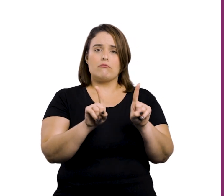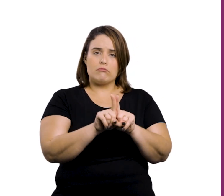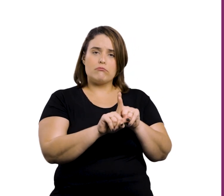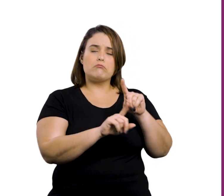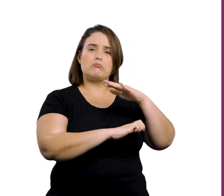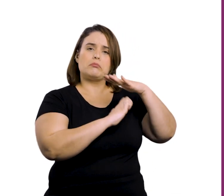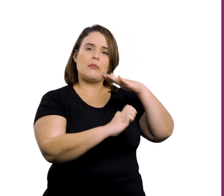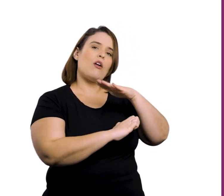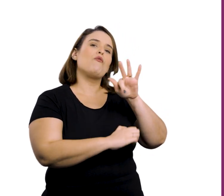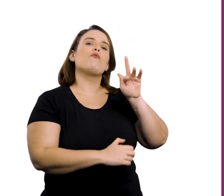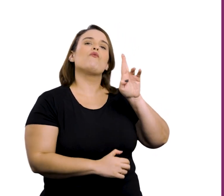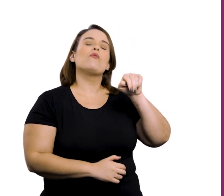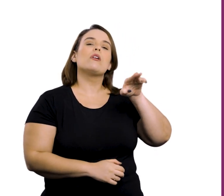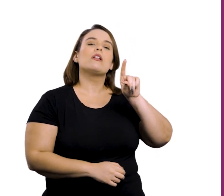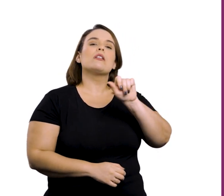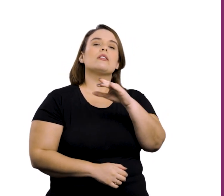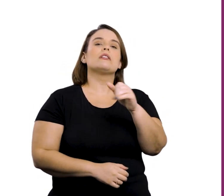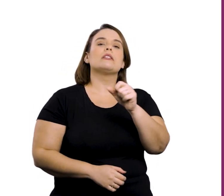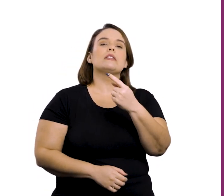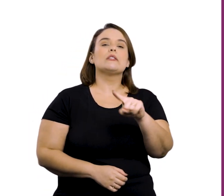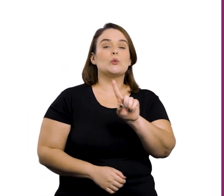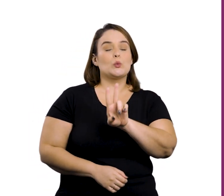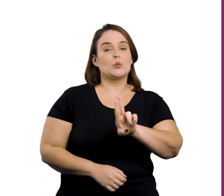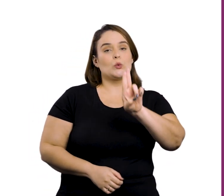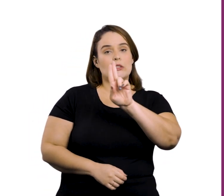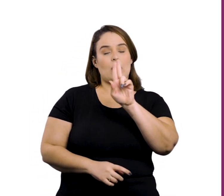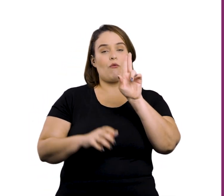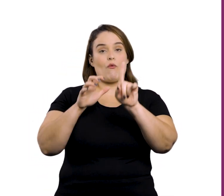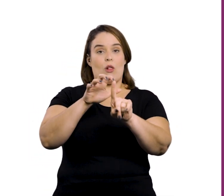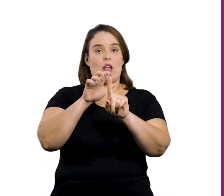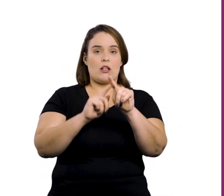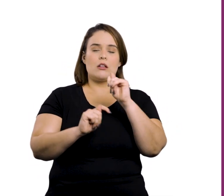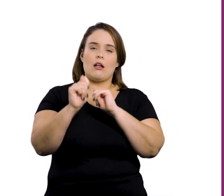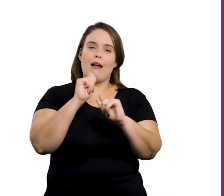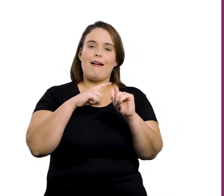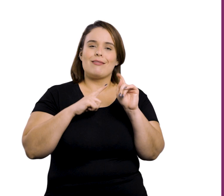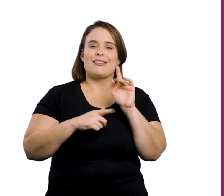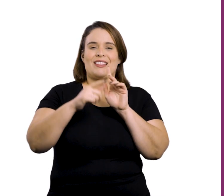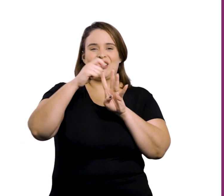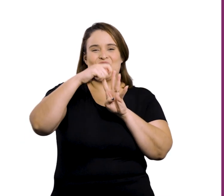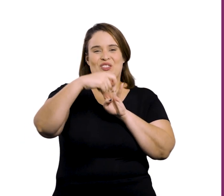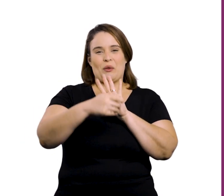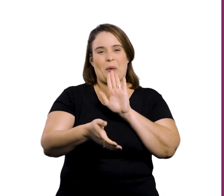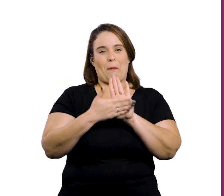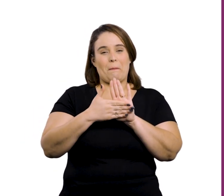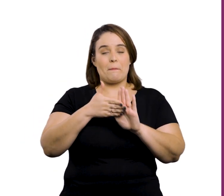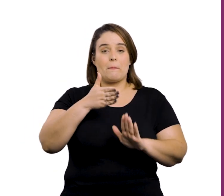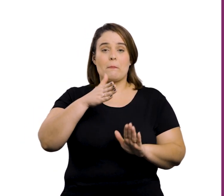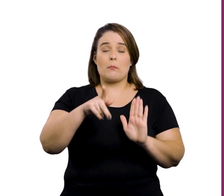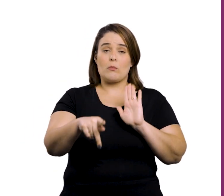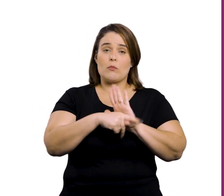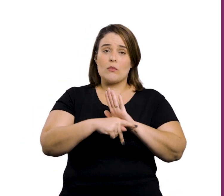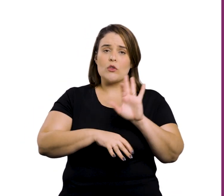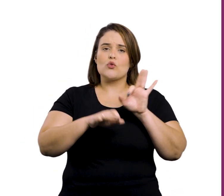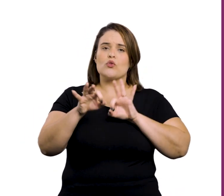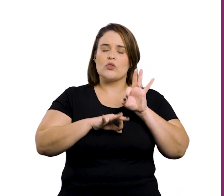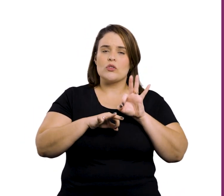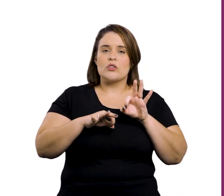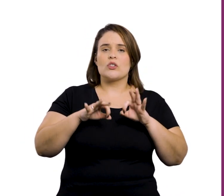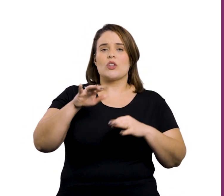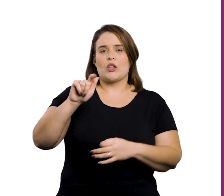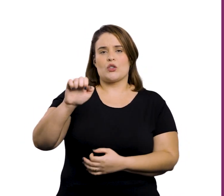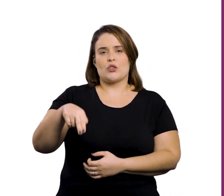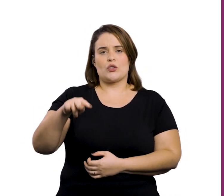fundações empresariais utilizam sua influência econômica para impor a própria agenda, negociando diretamente com